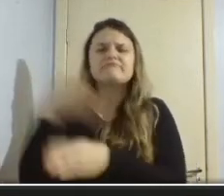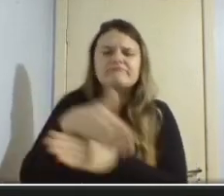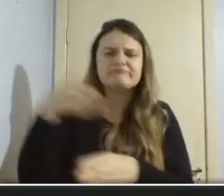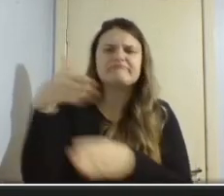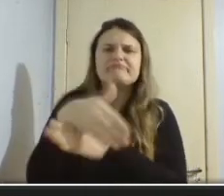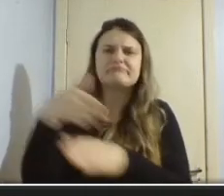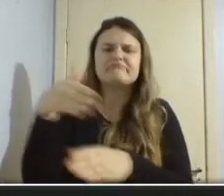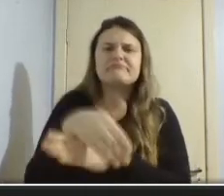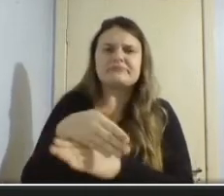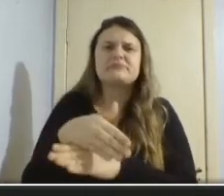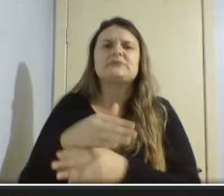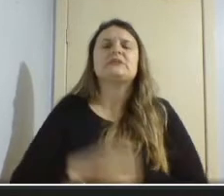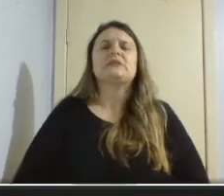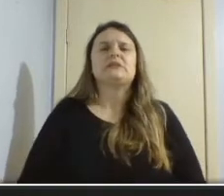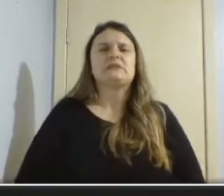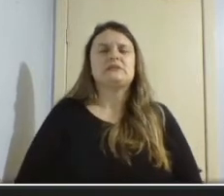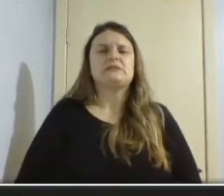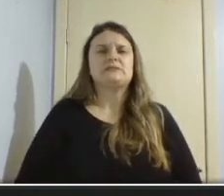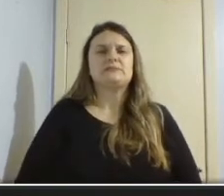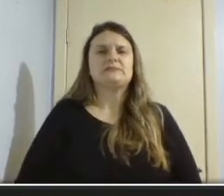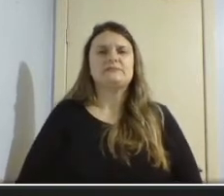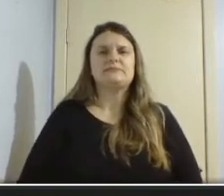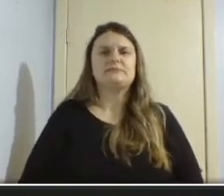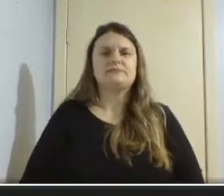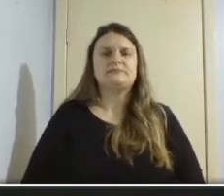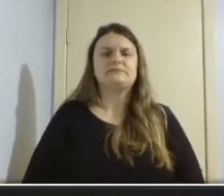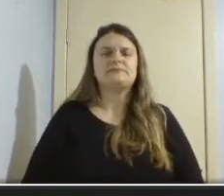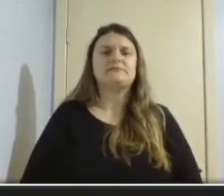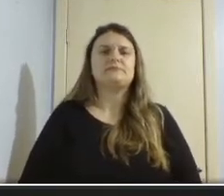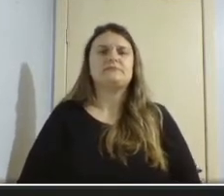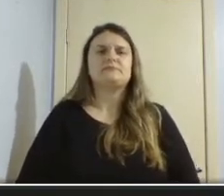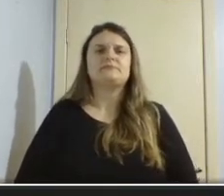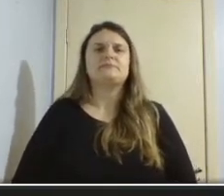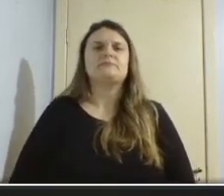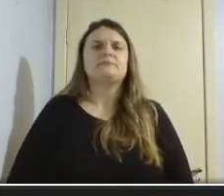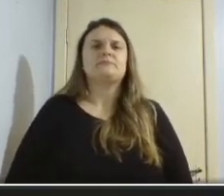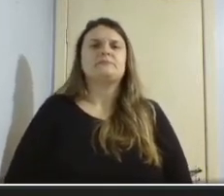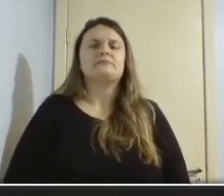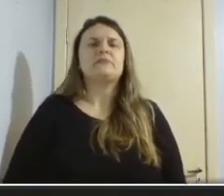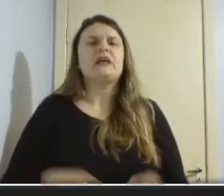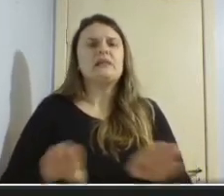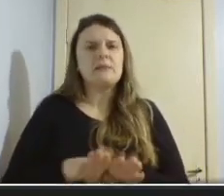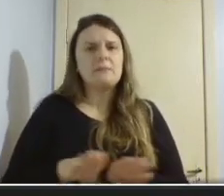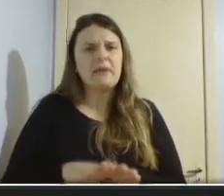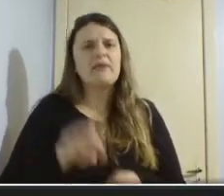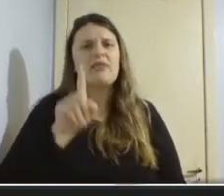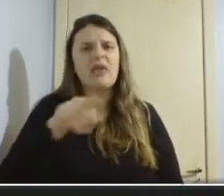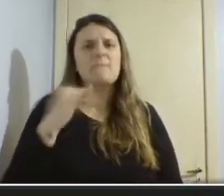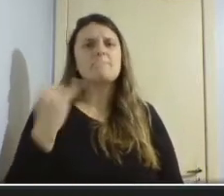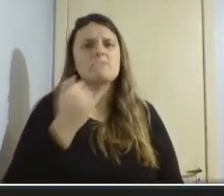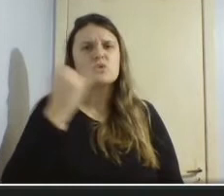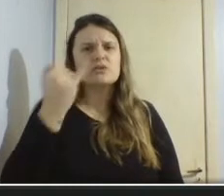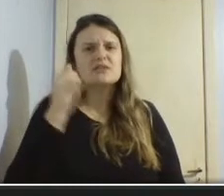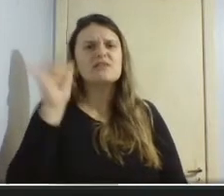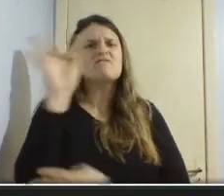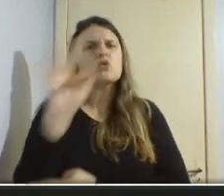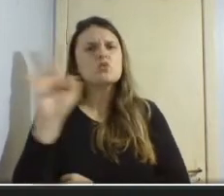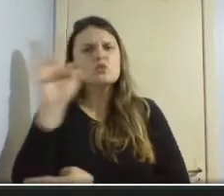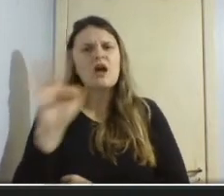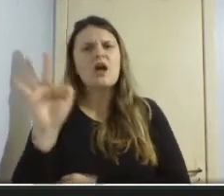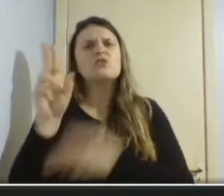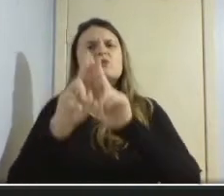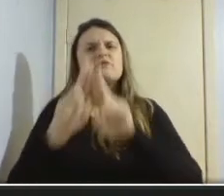empresas no seu conjunto de atuação. É importante ter as universidades, é importante ter